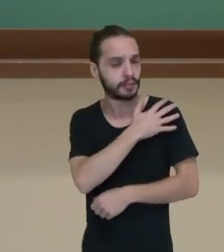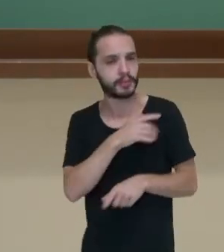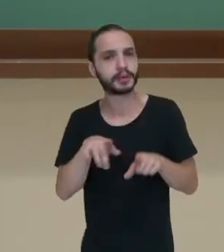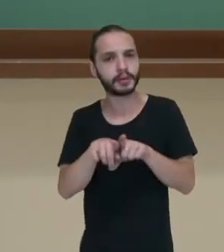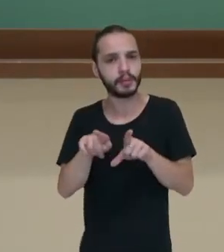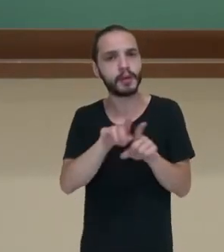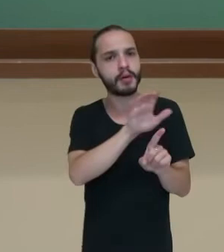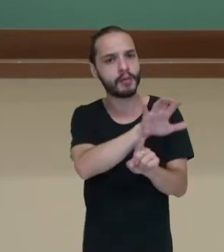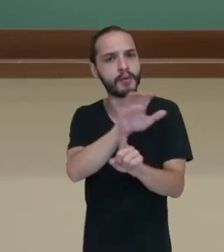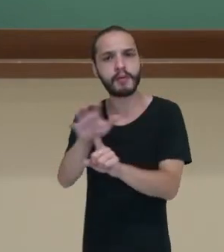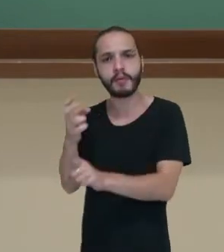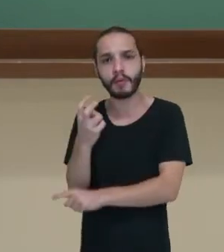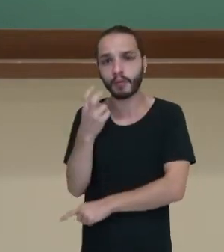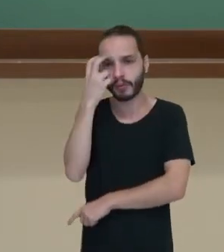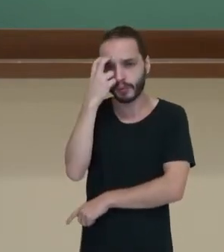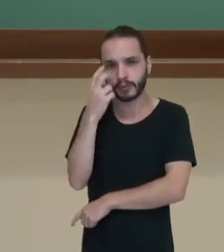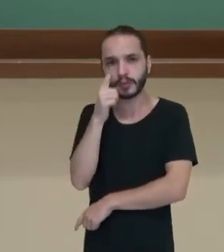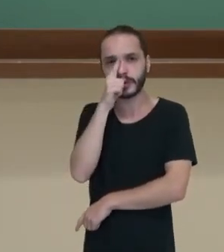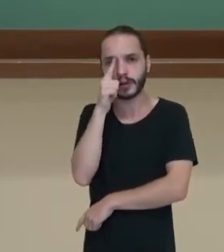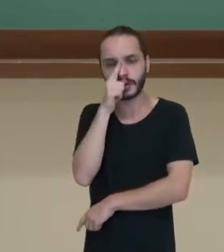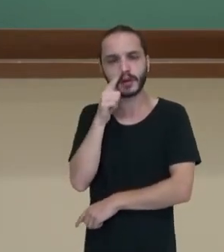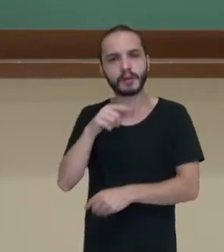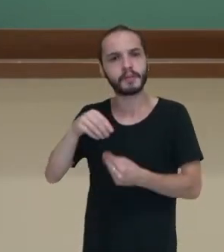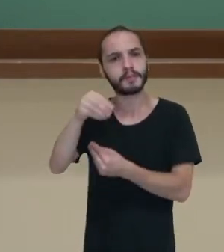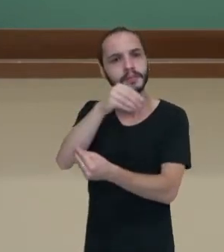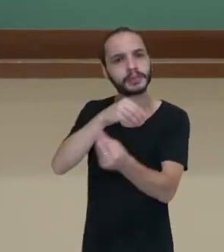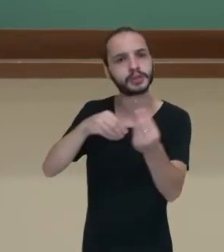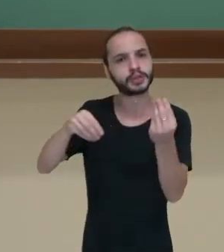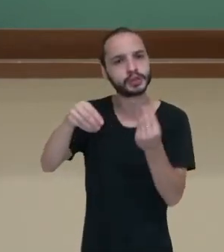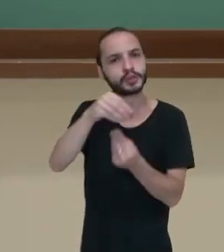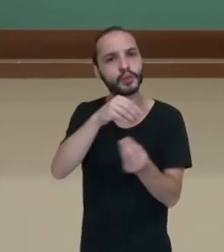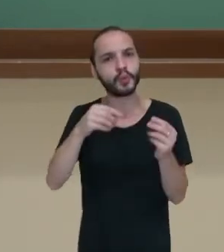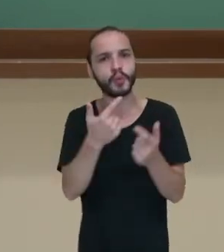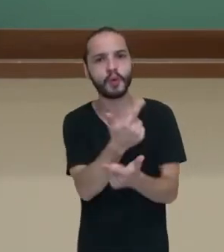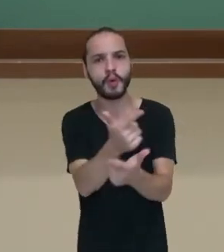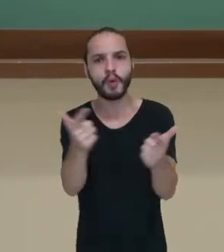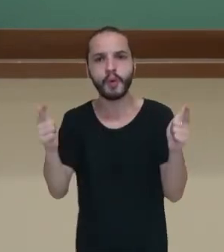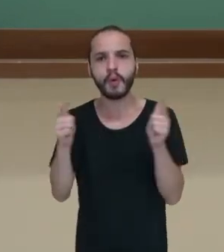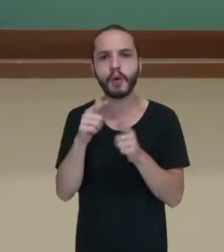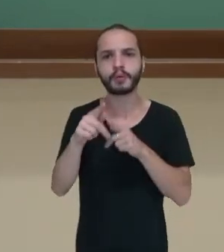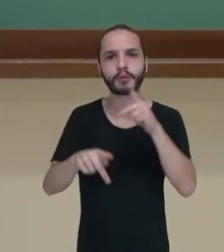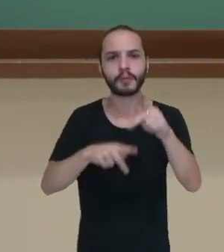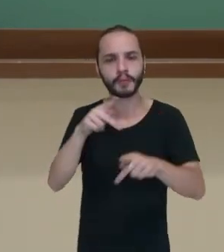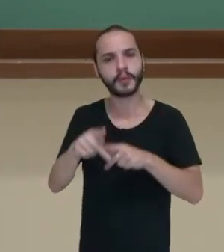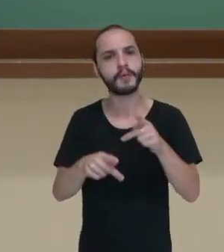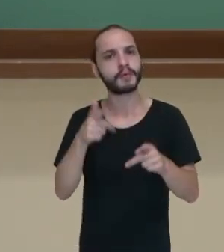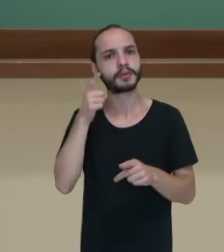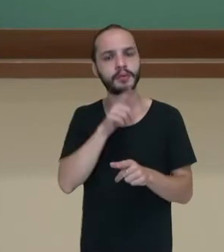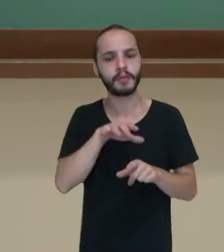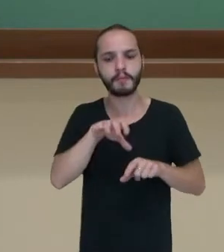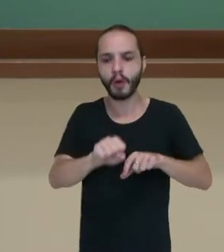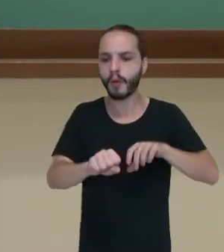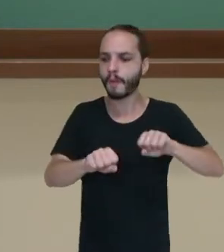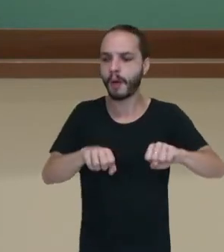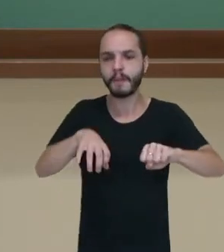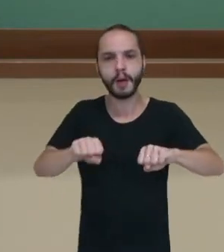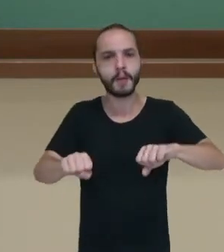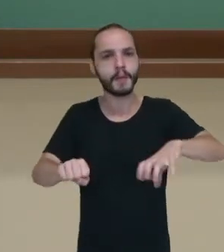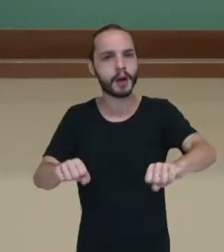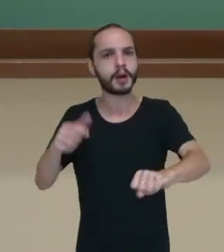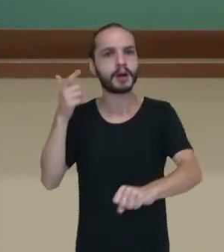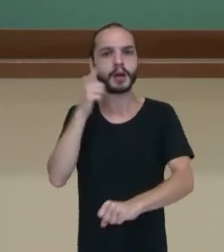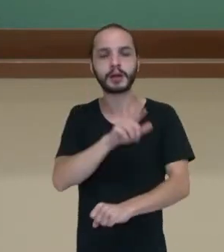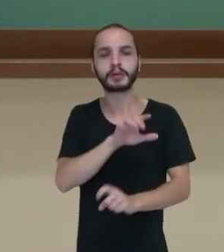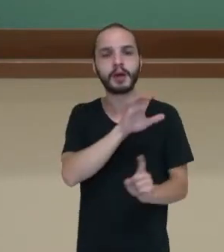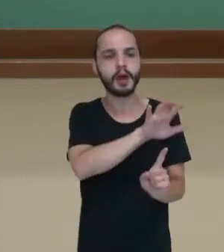cultura, né? A cultura grega, que foi se misturando aos povos que ele foi dominando. E criou-se então toda uma coisa